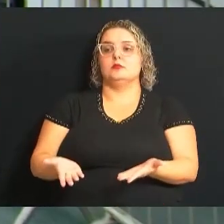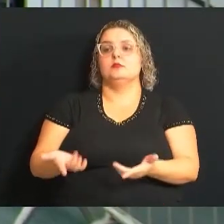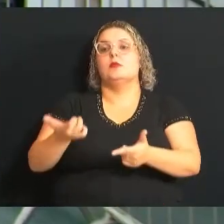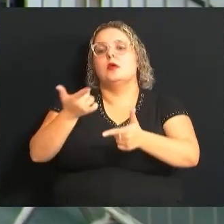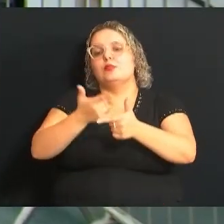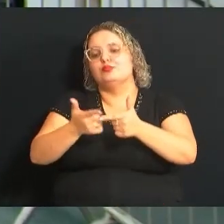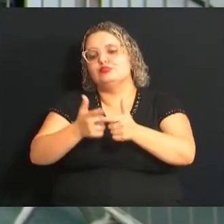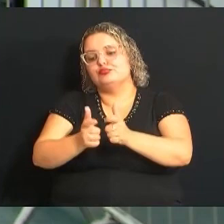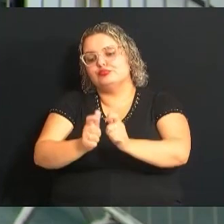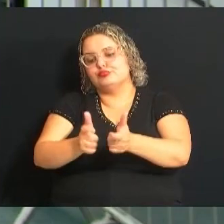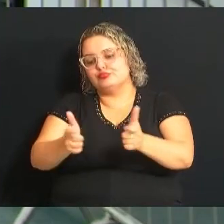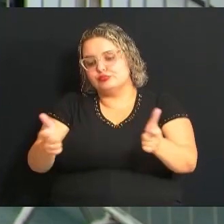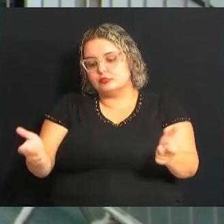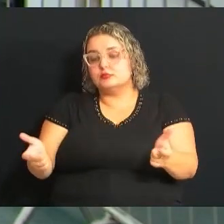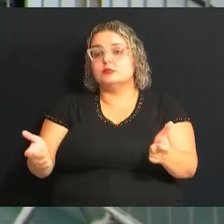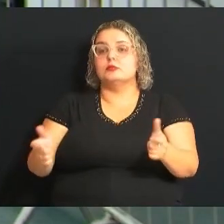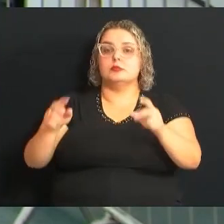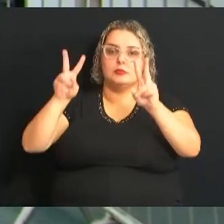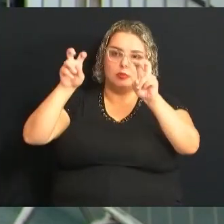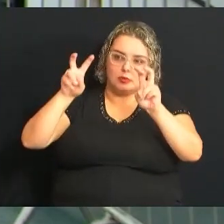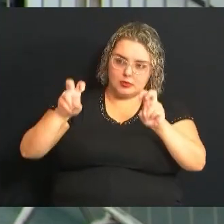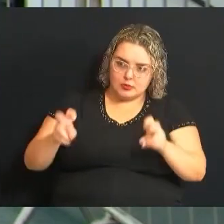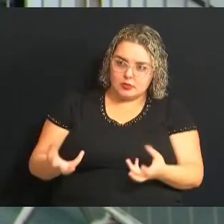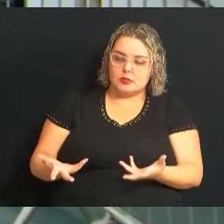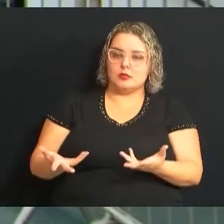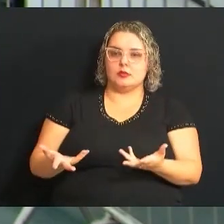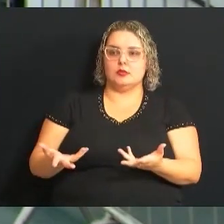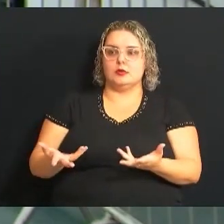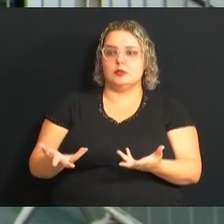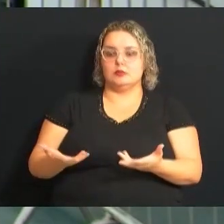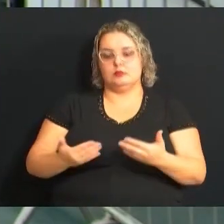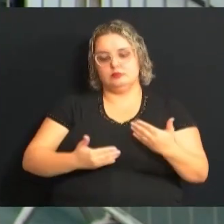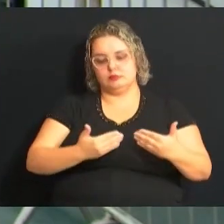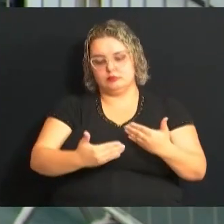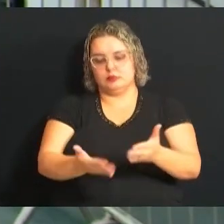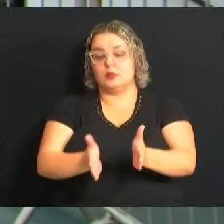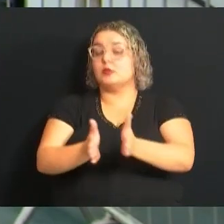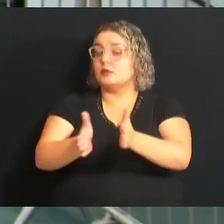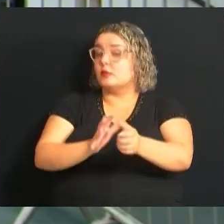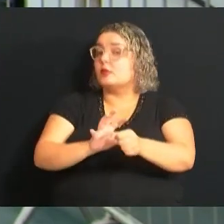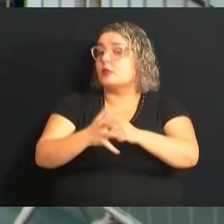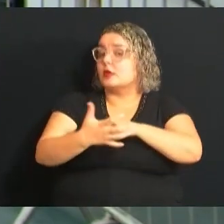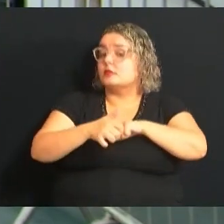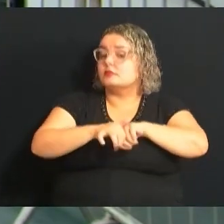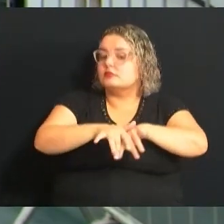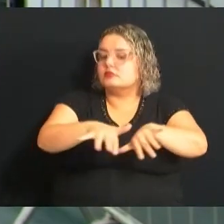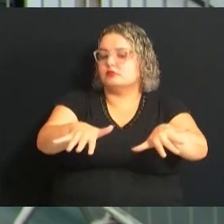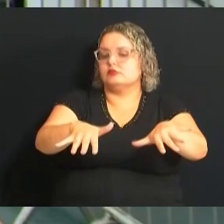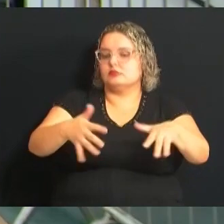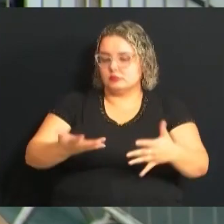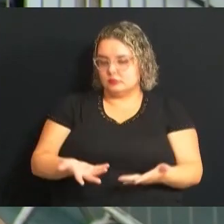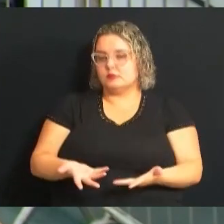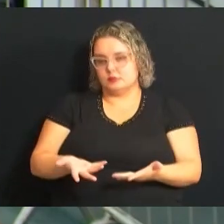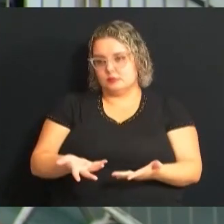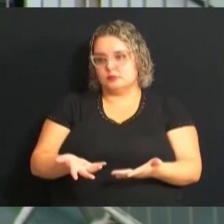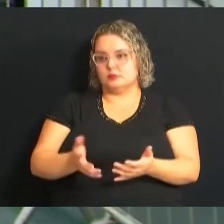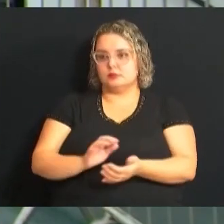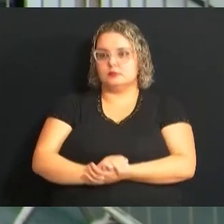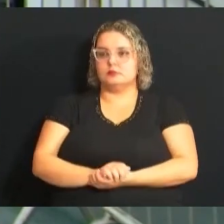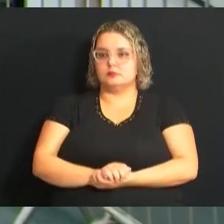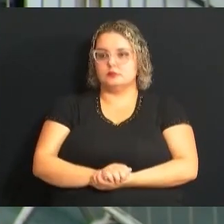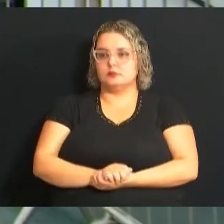período, problematizar questões que, durante a pandemia, por exemplo,